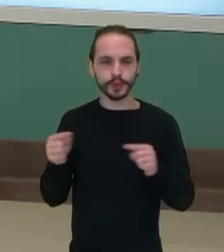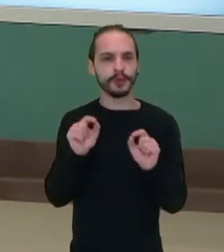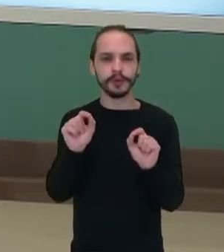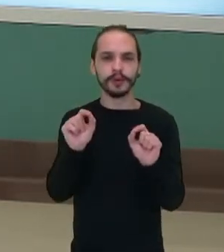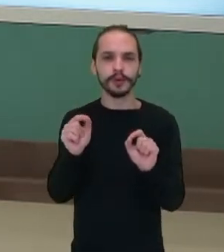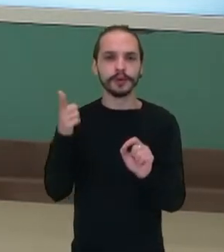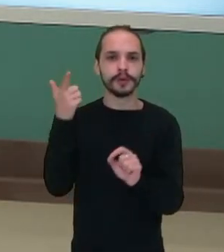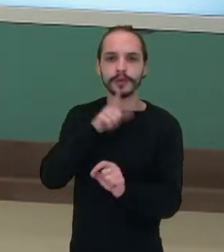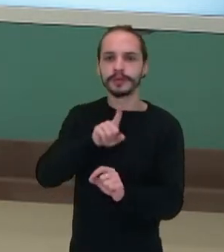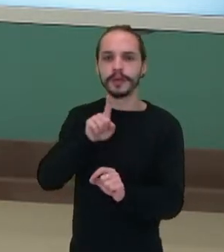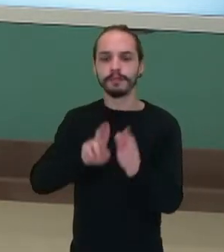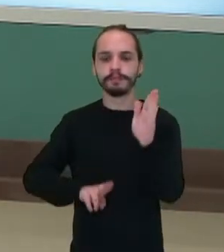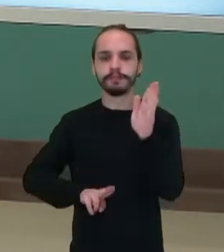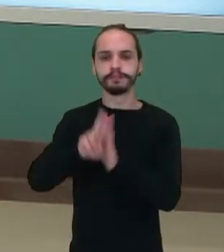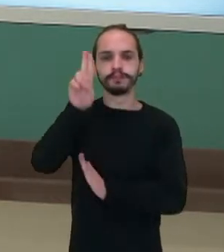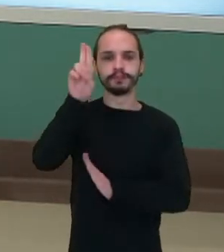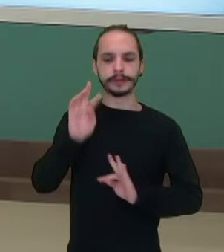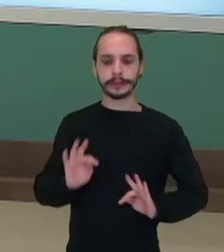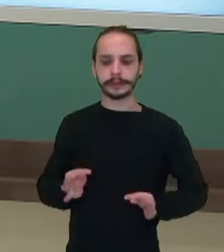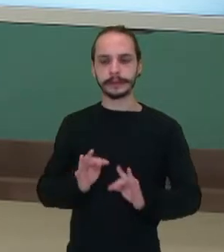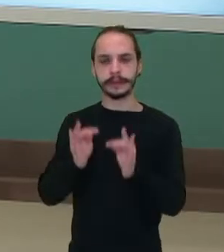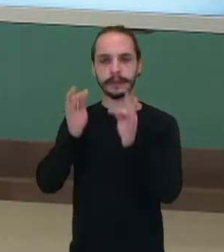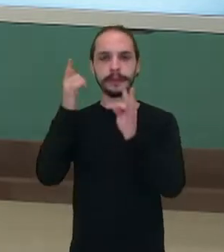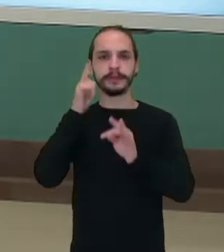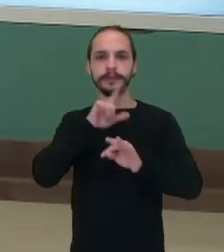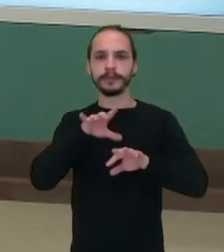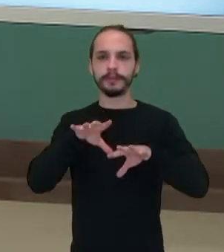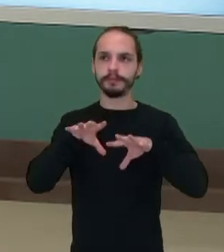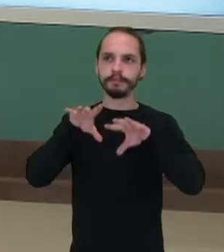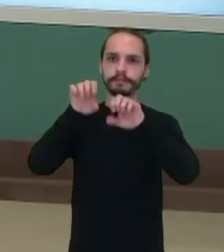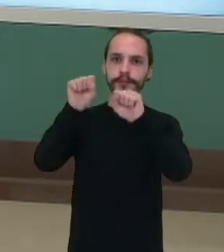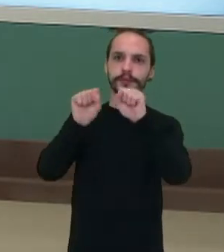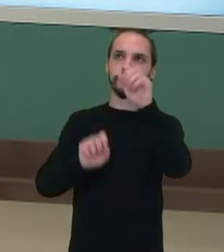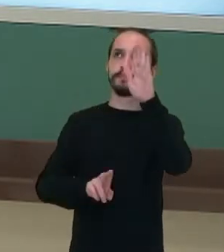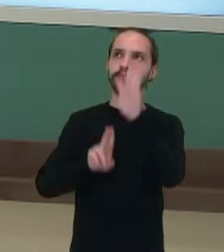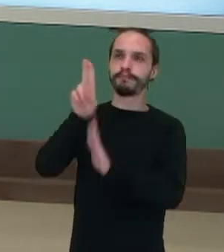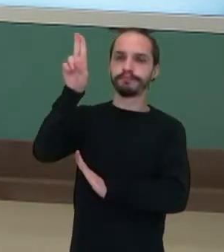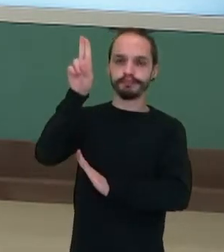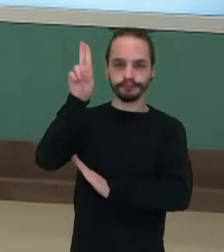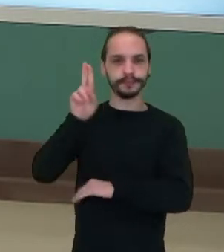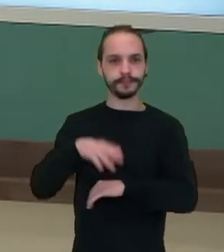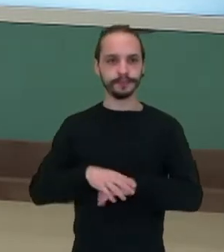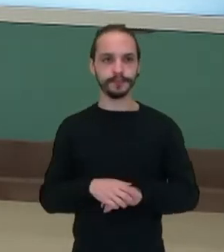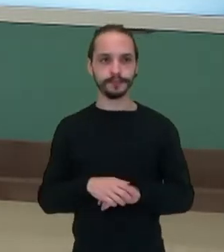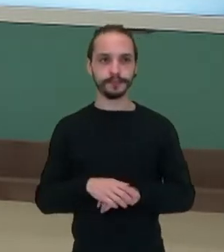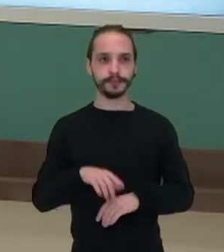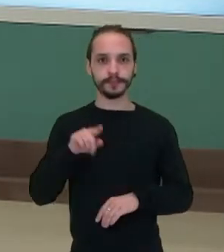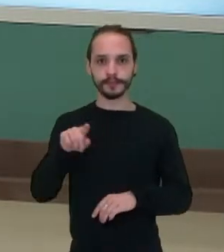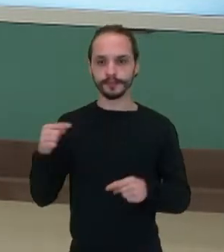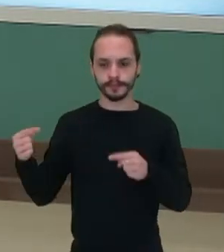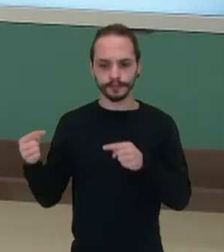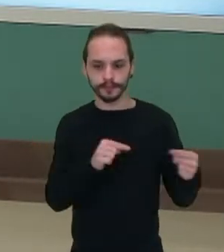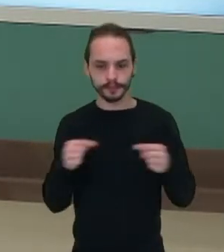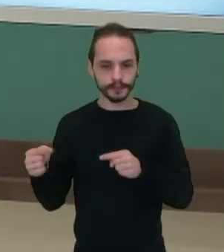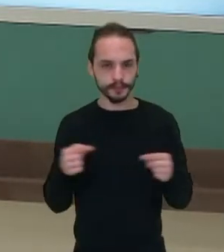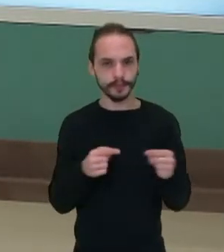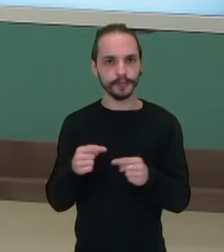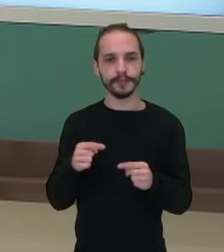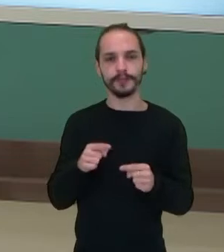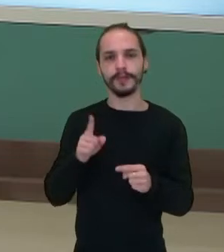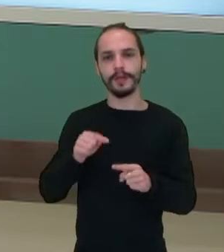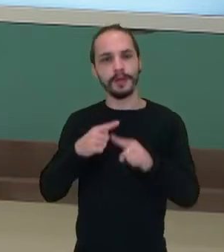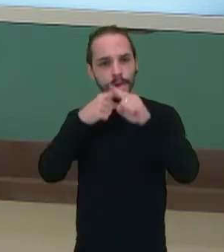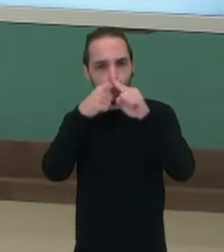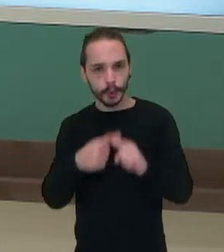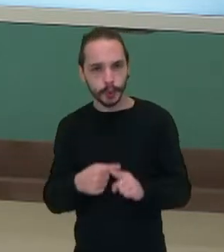quem conseguiria obter tecnologia para dominar o espaço primeiramente. Essa disputa foi denominada corrida